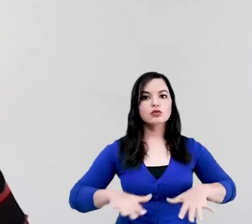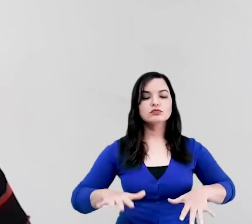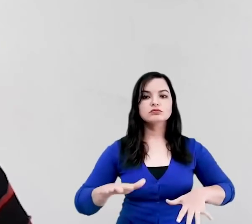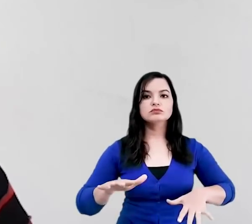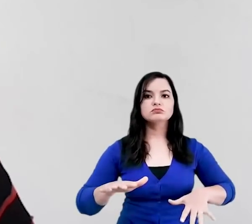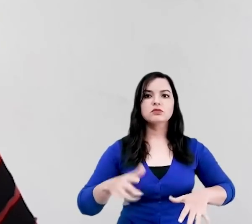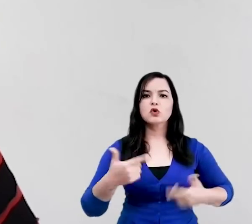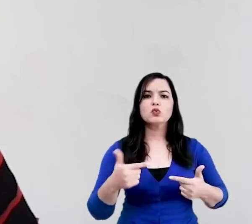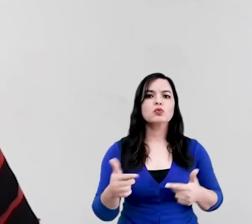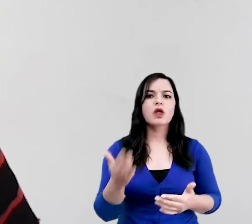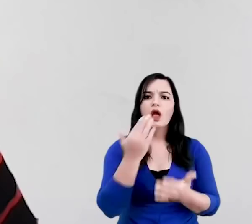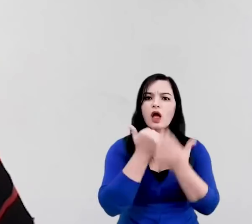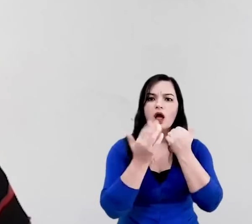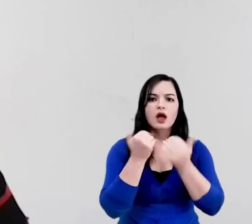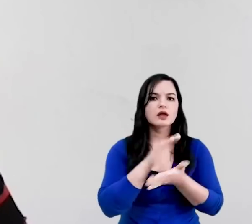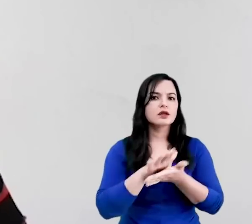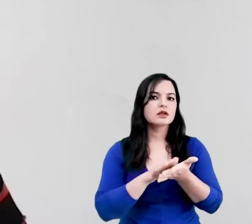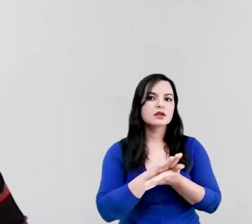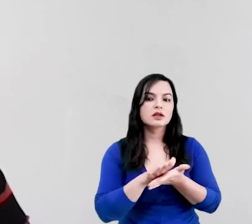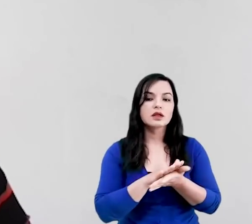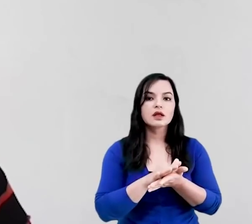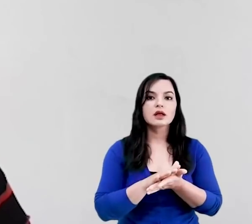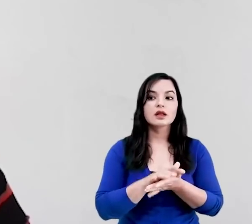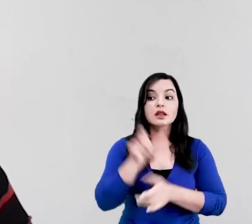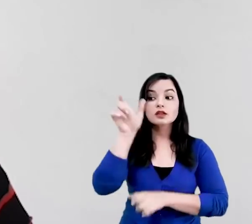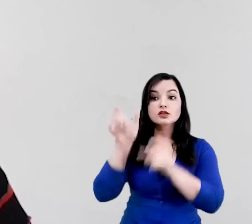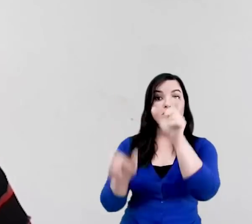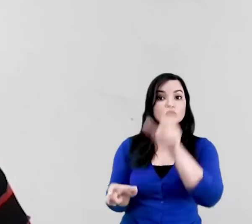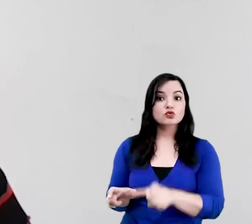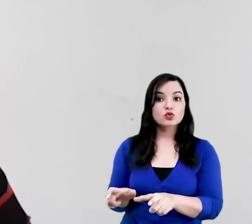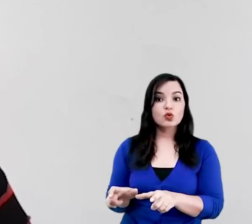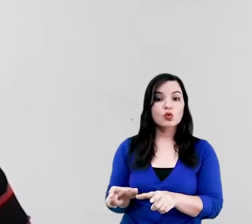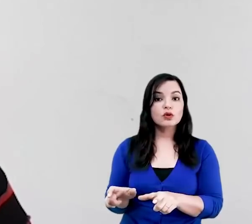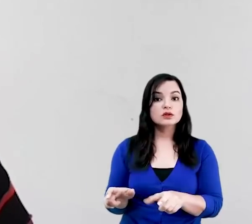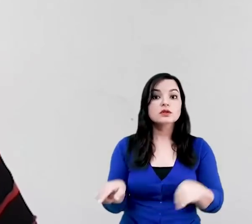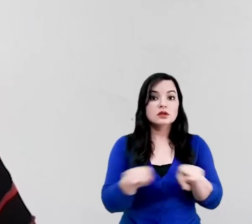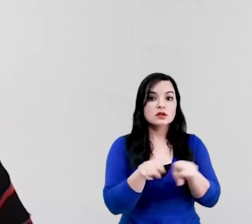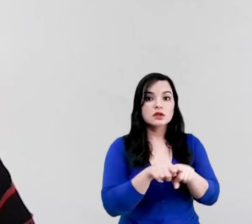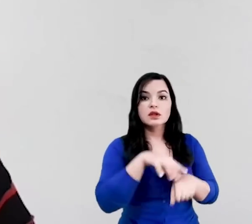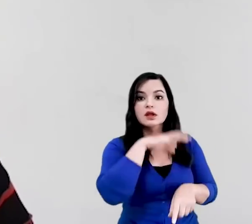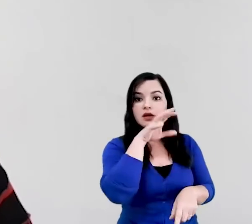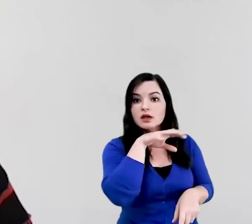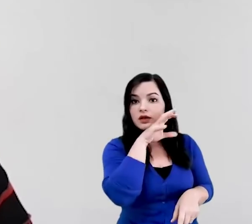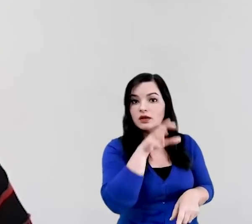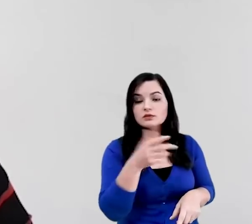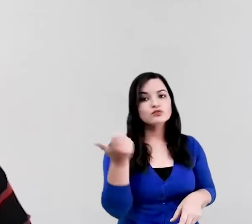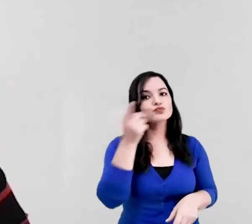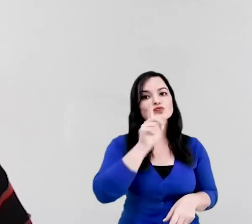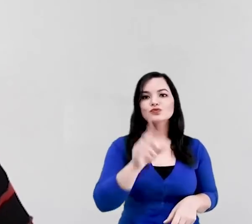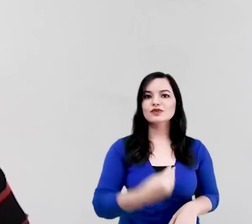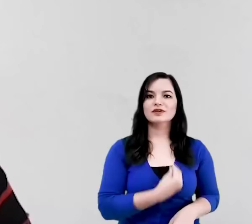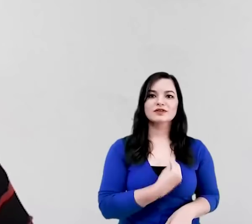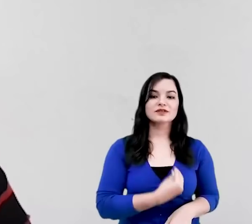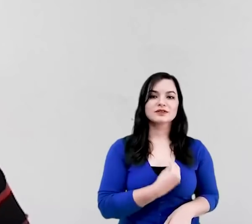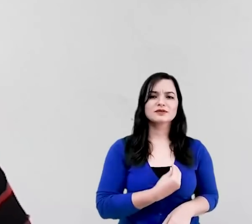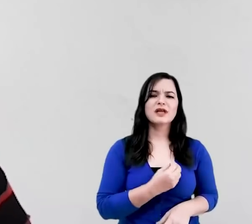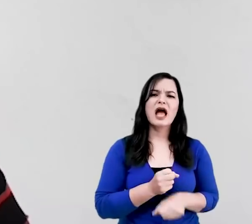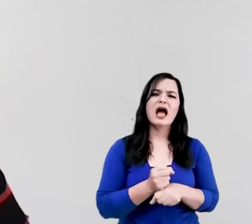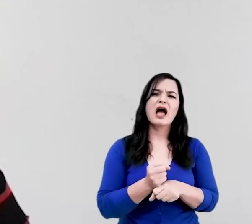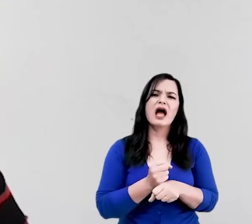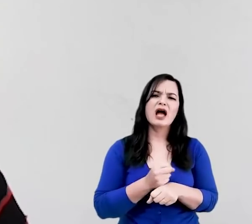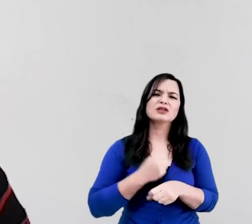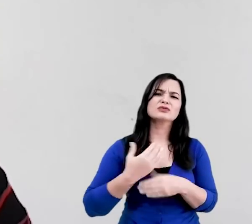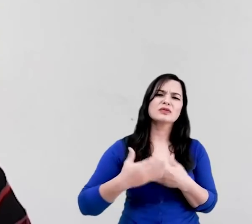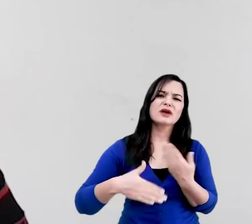seres também, né? Porque não é só a espécie humana que habita esse planeta. E foi necessário aí passar muitos e muitos e